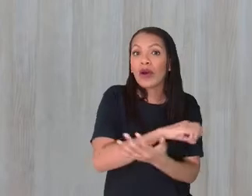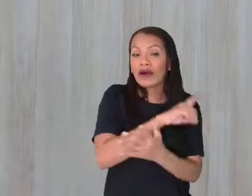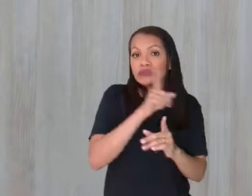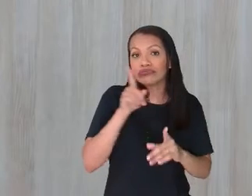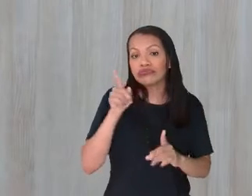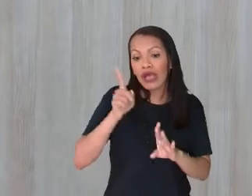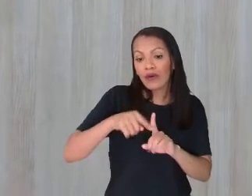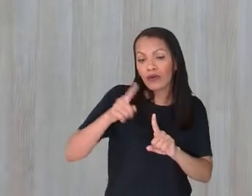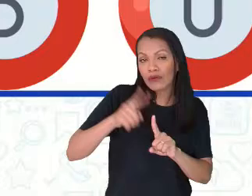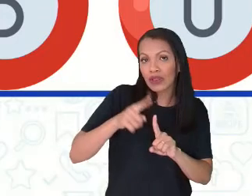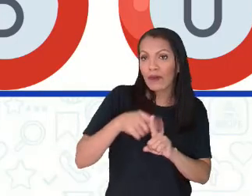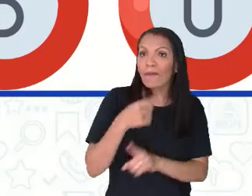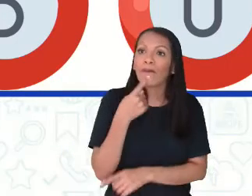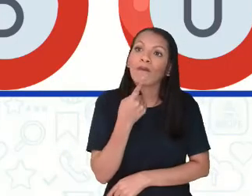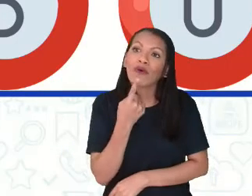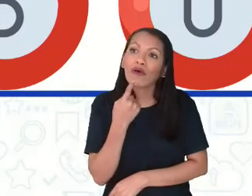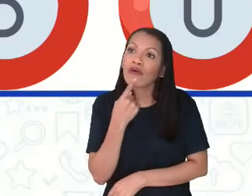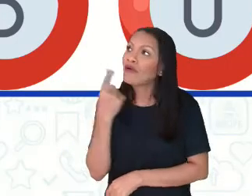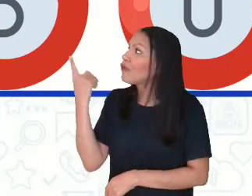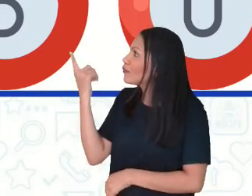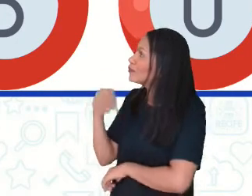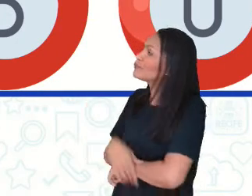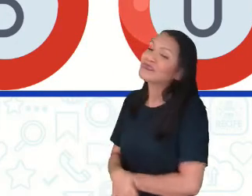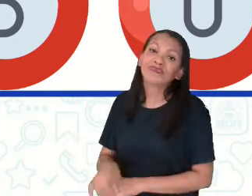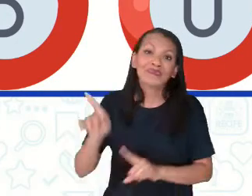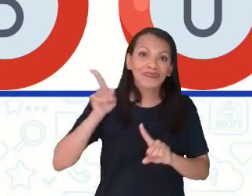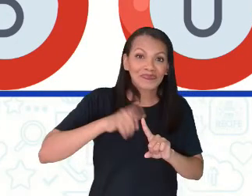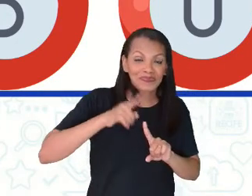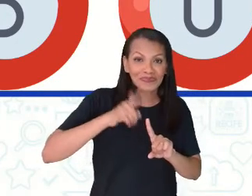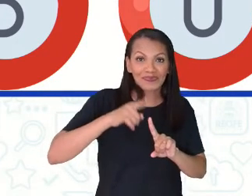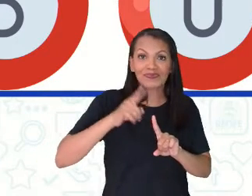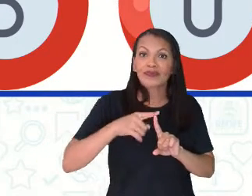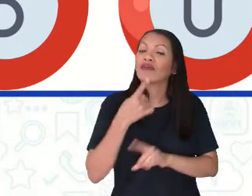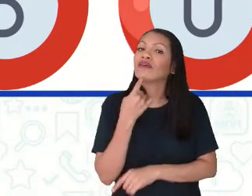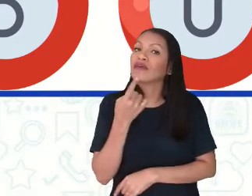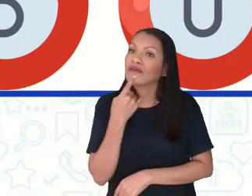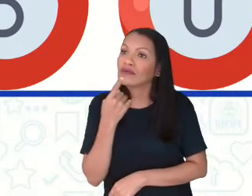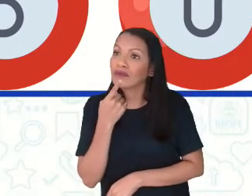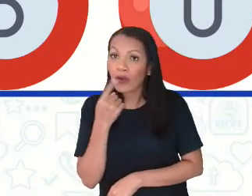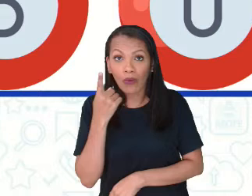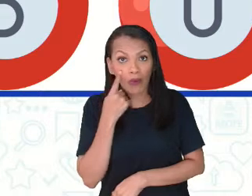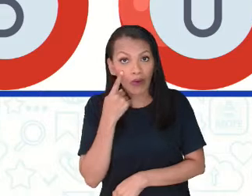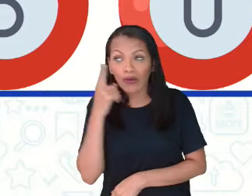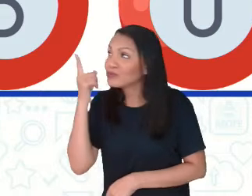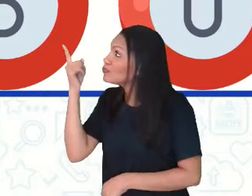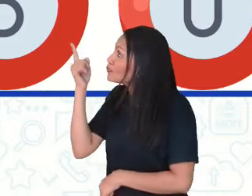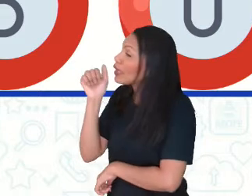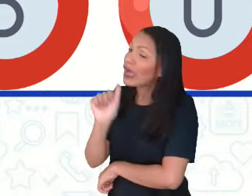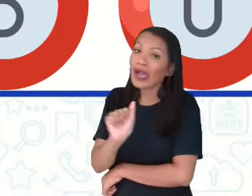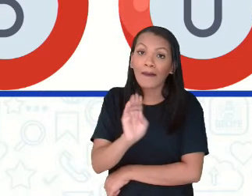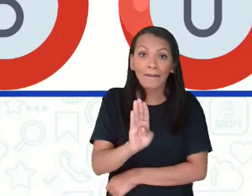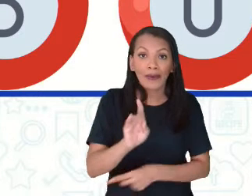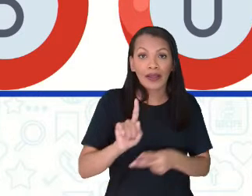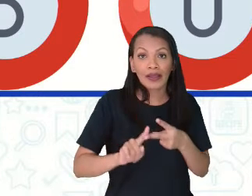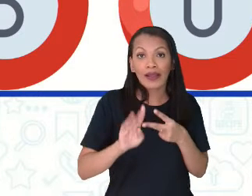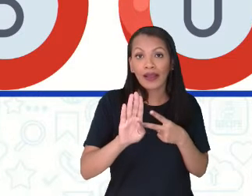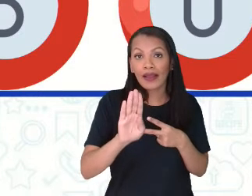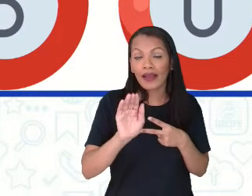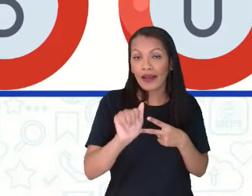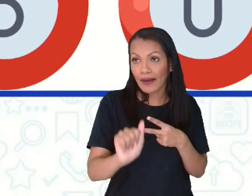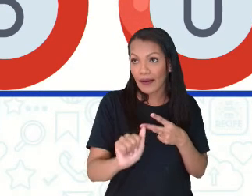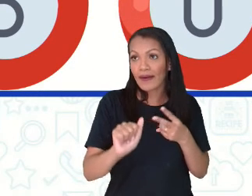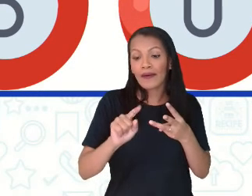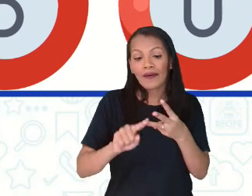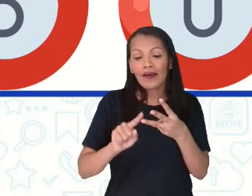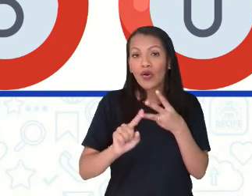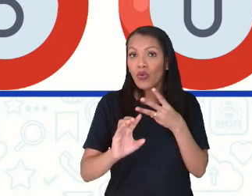olha, em destaque para vocês, que são os nossos tipos de sangue. Então, nós somos aí, olha, esse tipo de sangue AB, o A, o B,